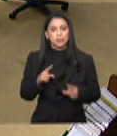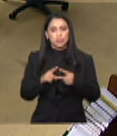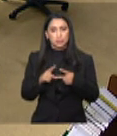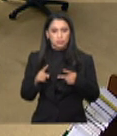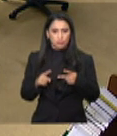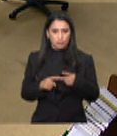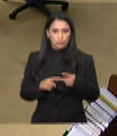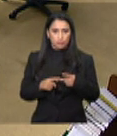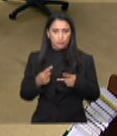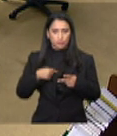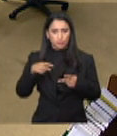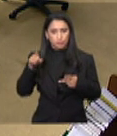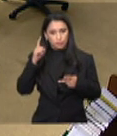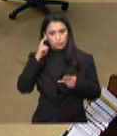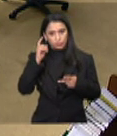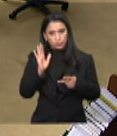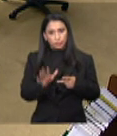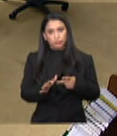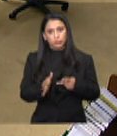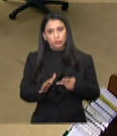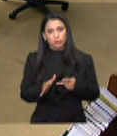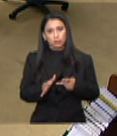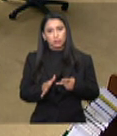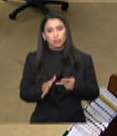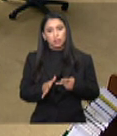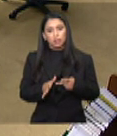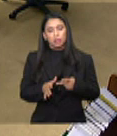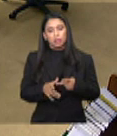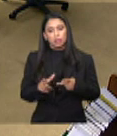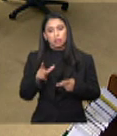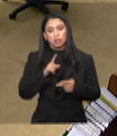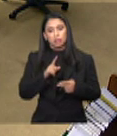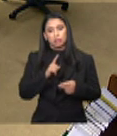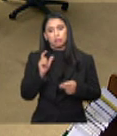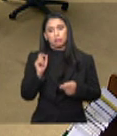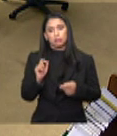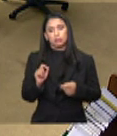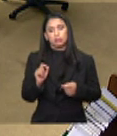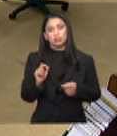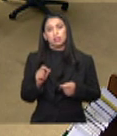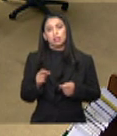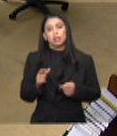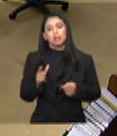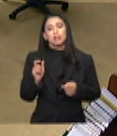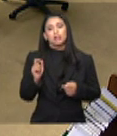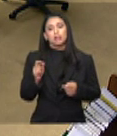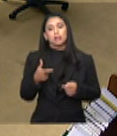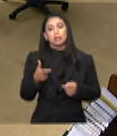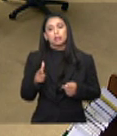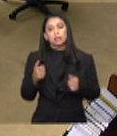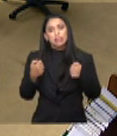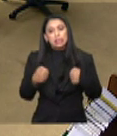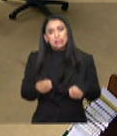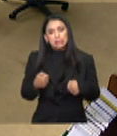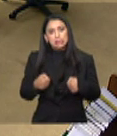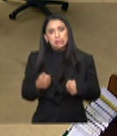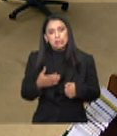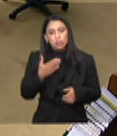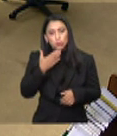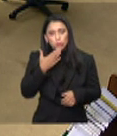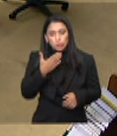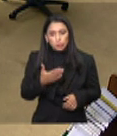chamaram a atenção. A primeira já foi solvida em relação ao momento processual adequado. A outra é a necessidade de um pedido